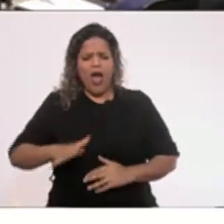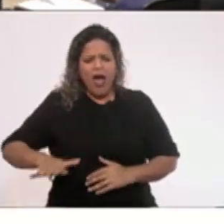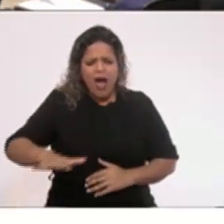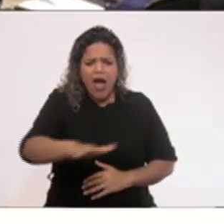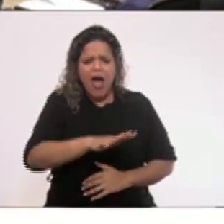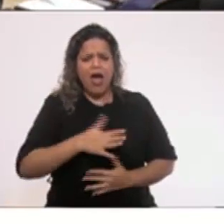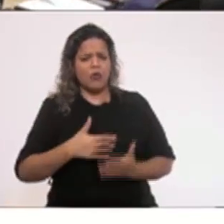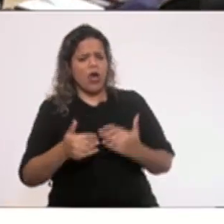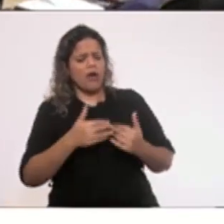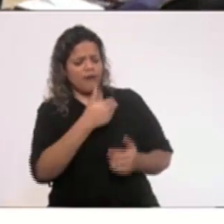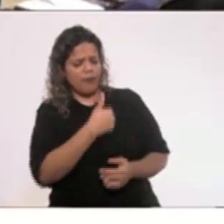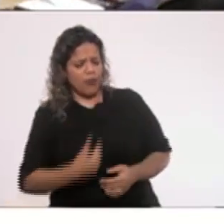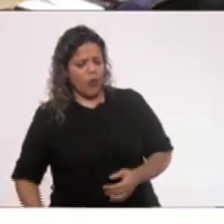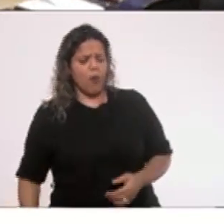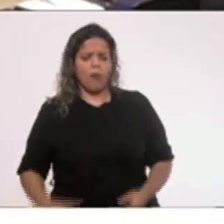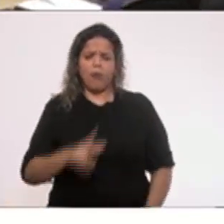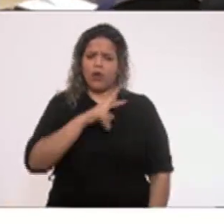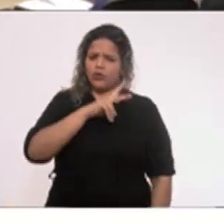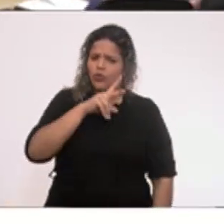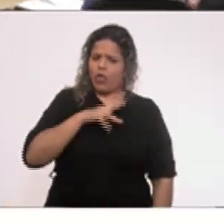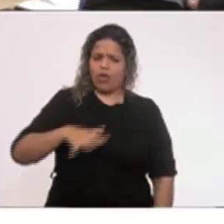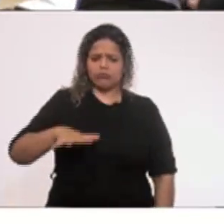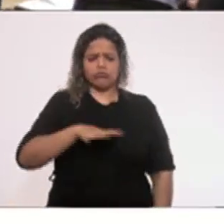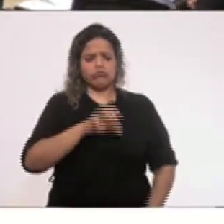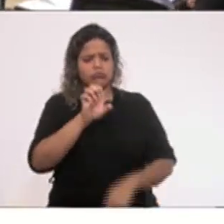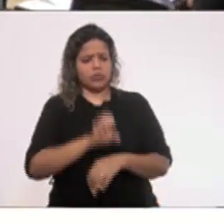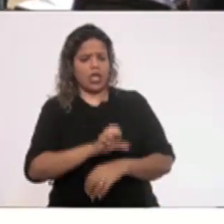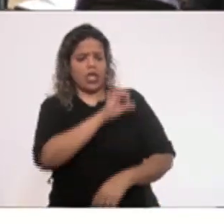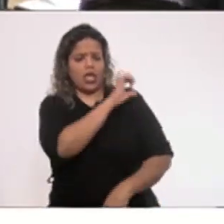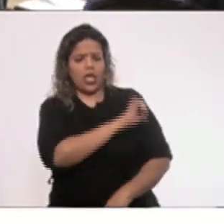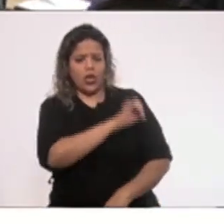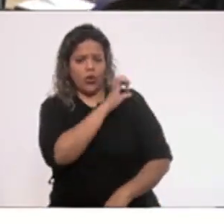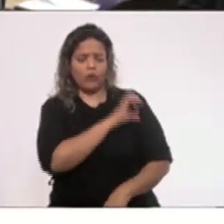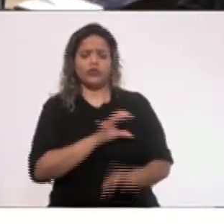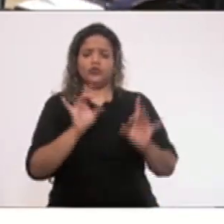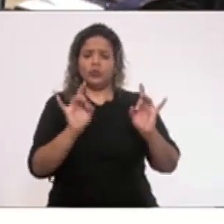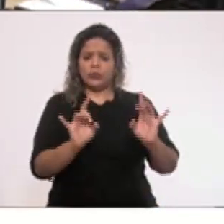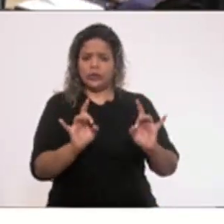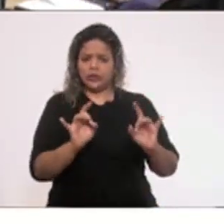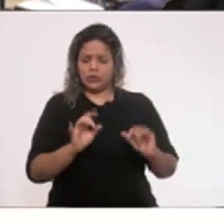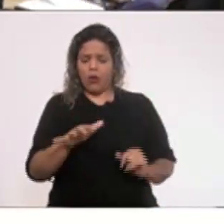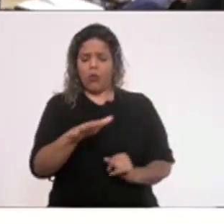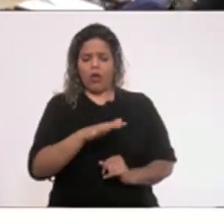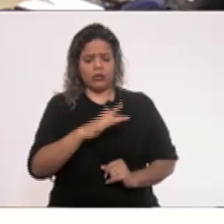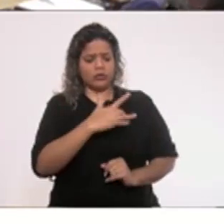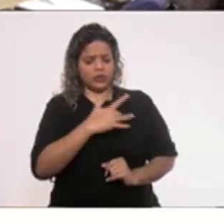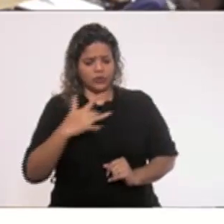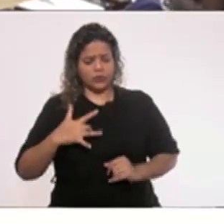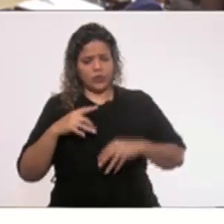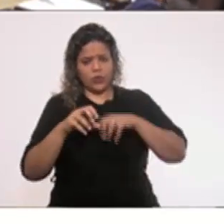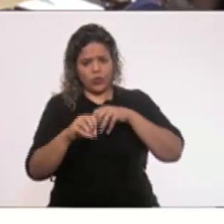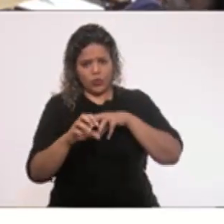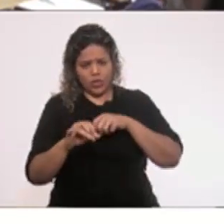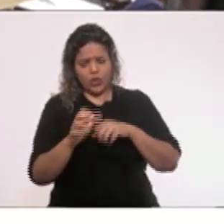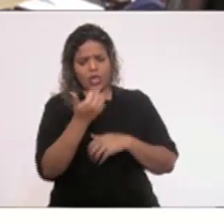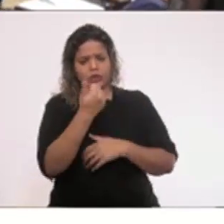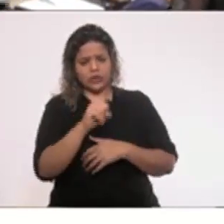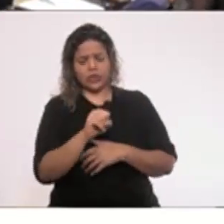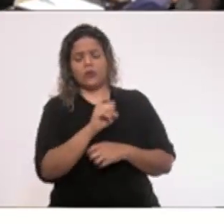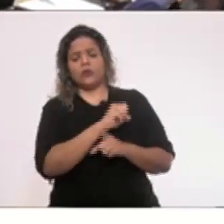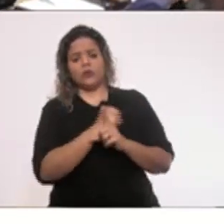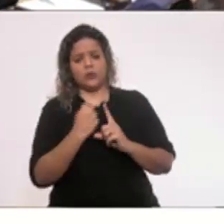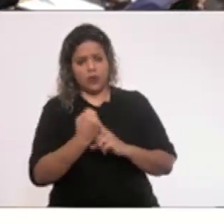segmentos dos serviços públicos e privados no âmbito do Estado do Rio de Janeiro, em especial nas áreas de saúde, educação e assistência